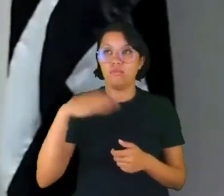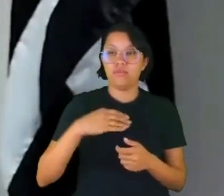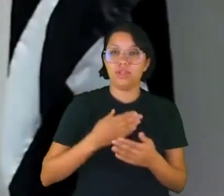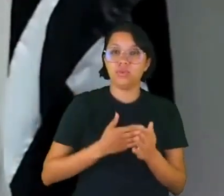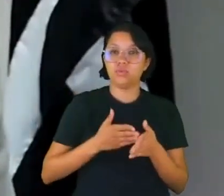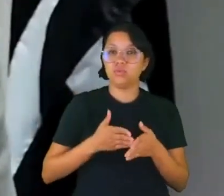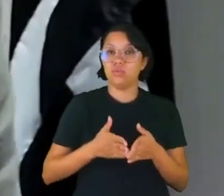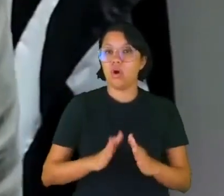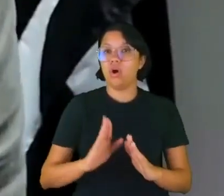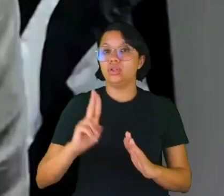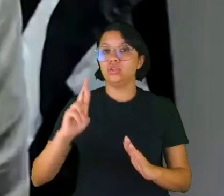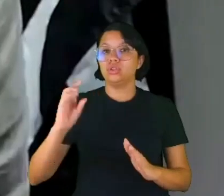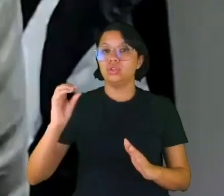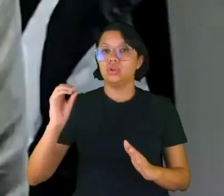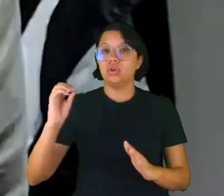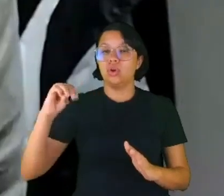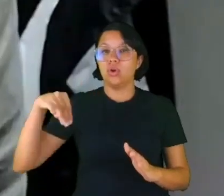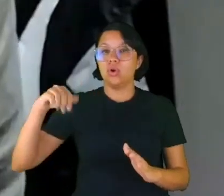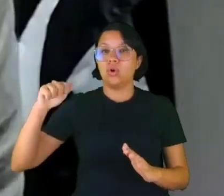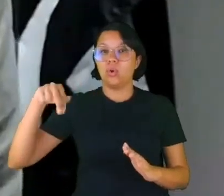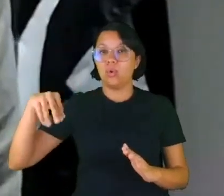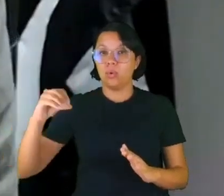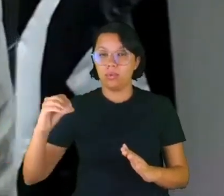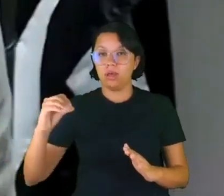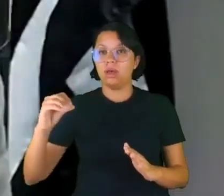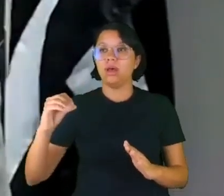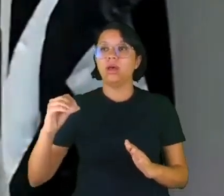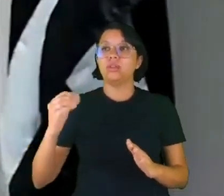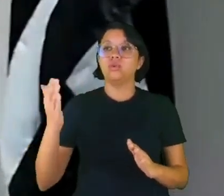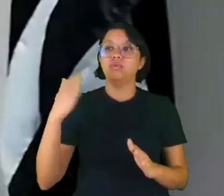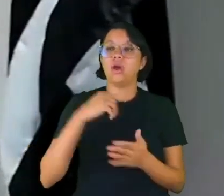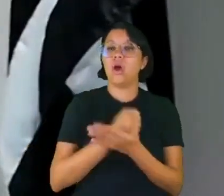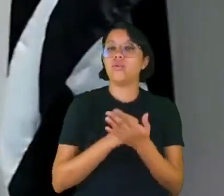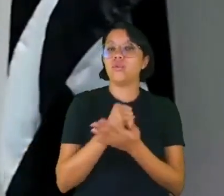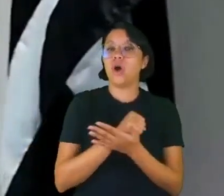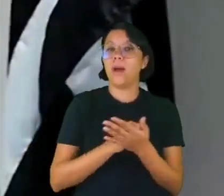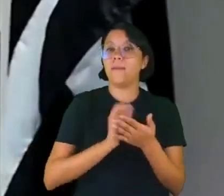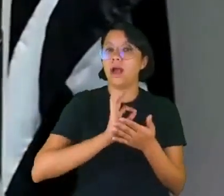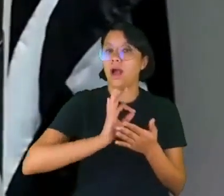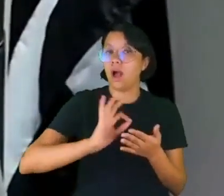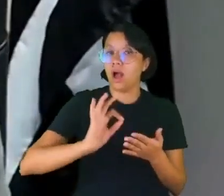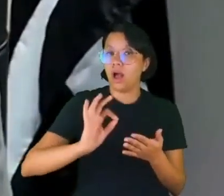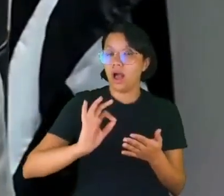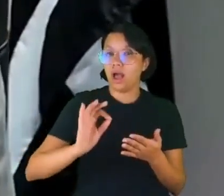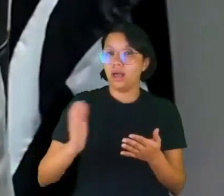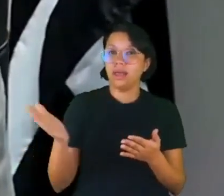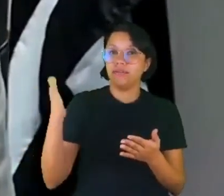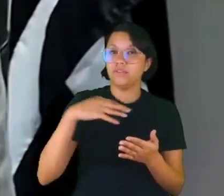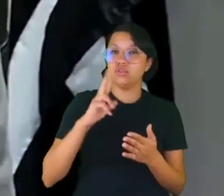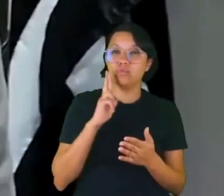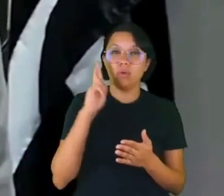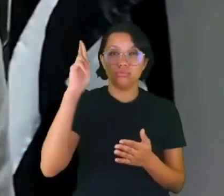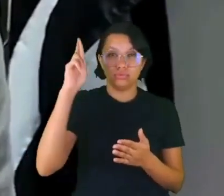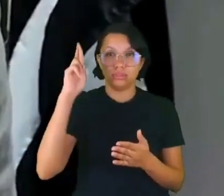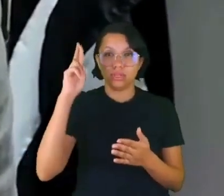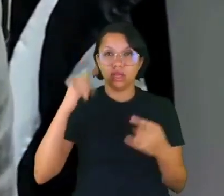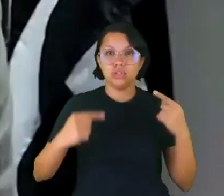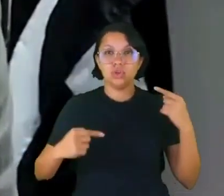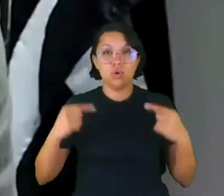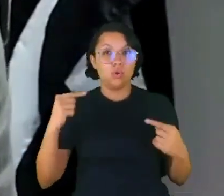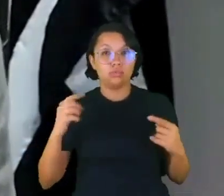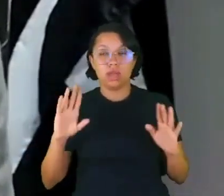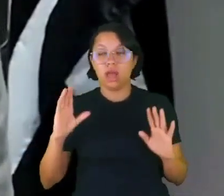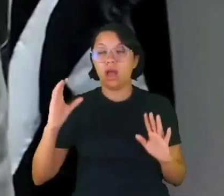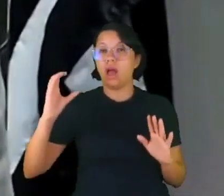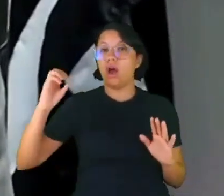romana, né? Romano-germânica, vai encontrar fundamento numa lei escrita emanada de uma autoridade, e ao contrário, a common